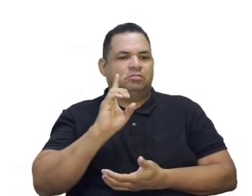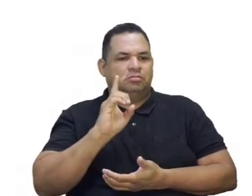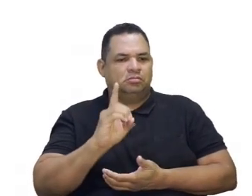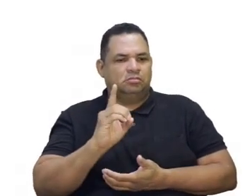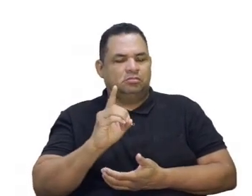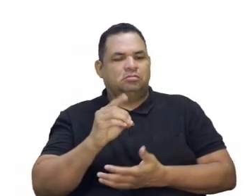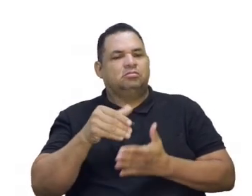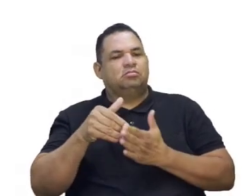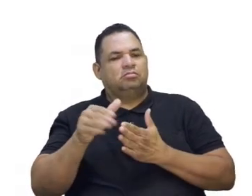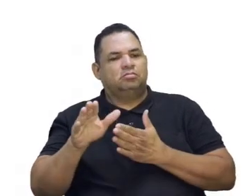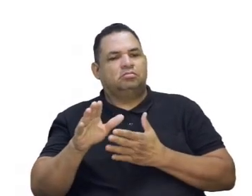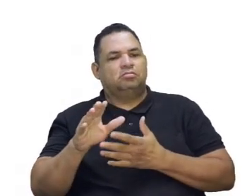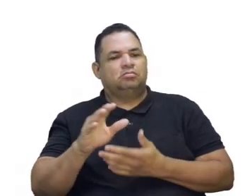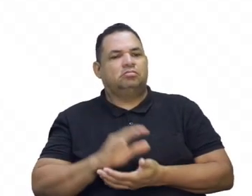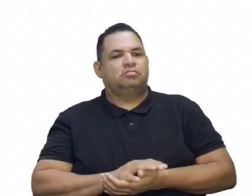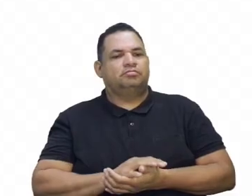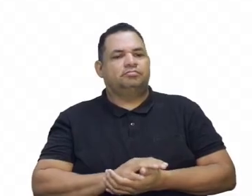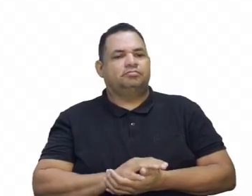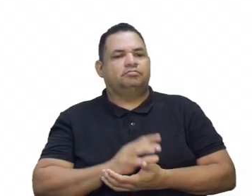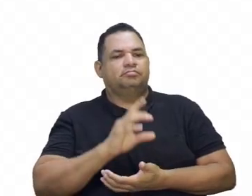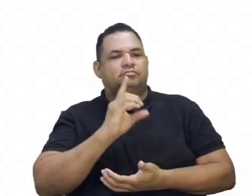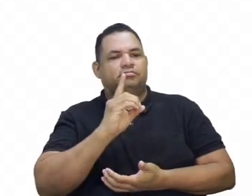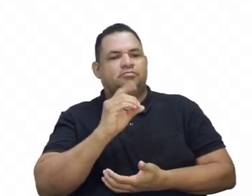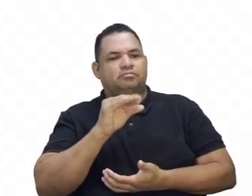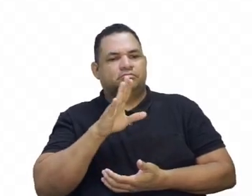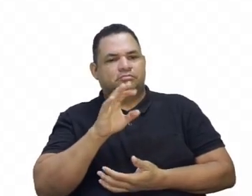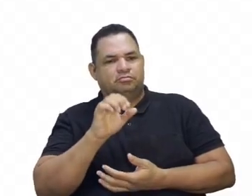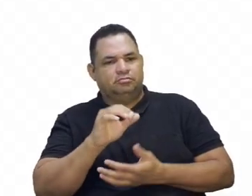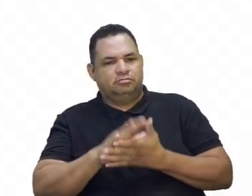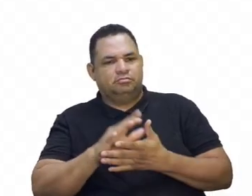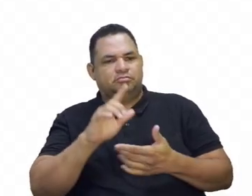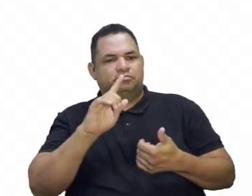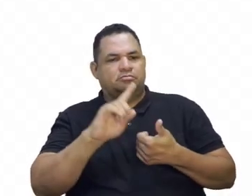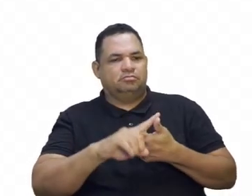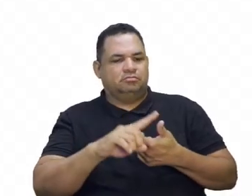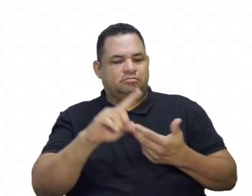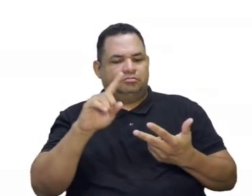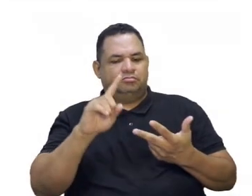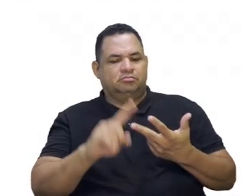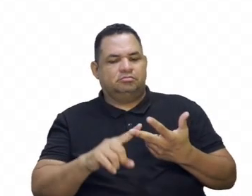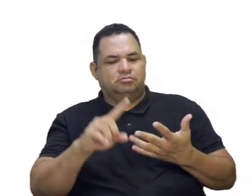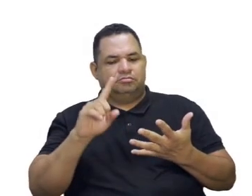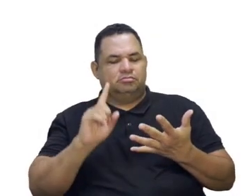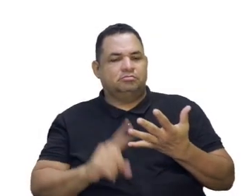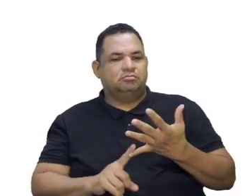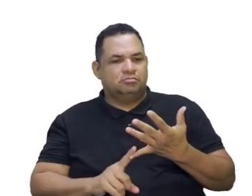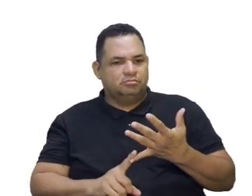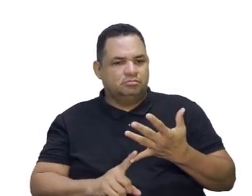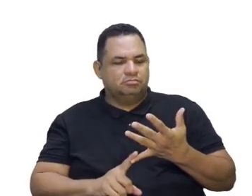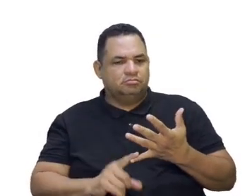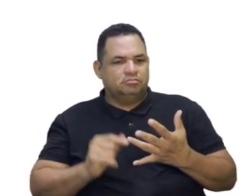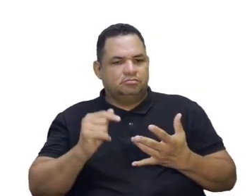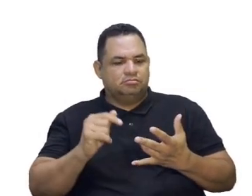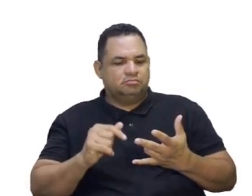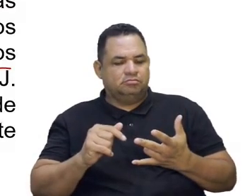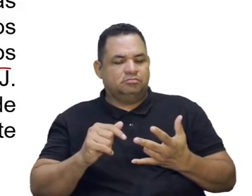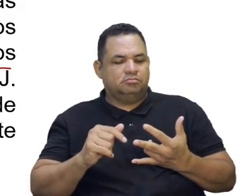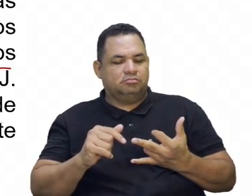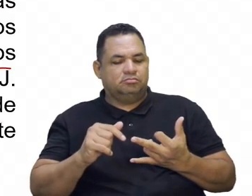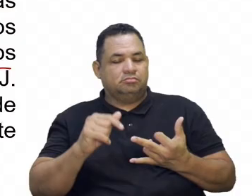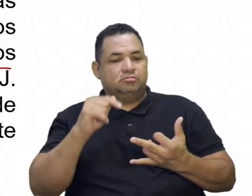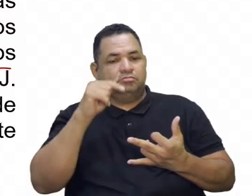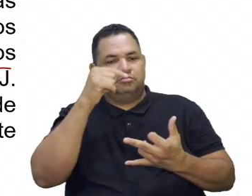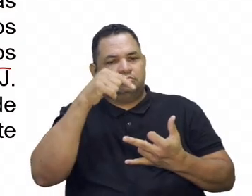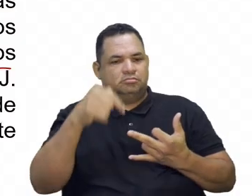D também. Ficamos com Dalton na letra A, na letra C e na letra E. E aí você volta lá e